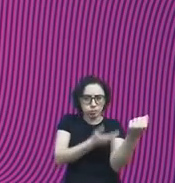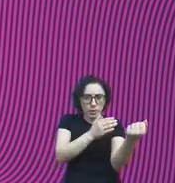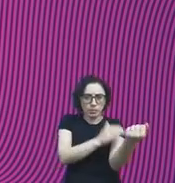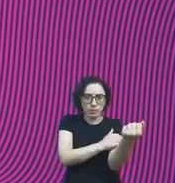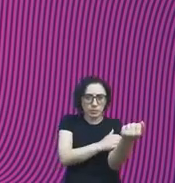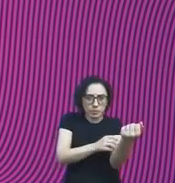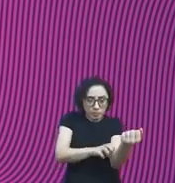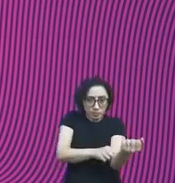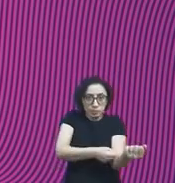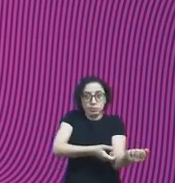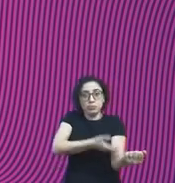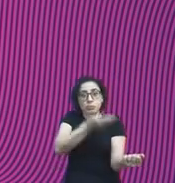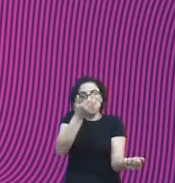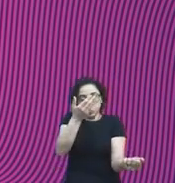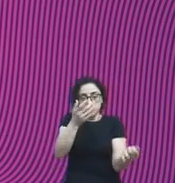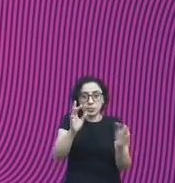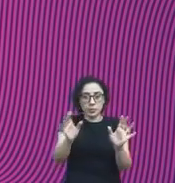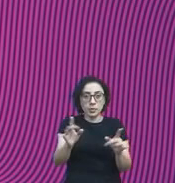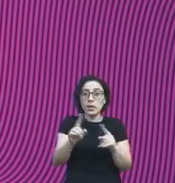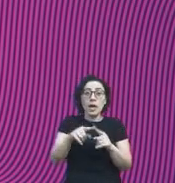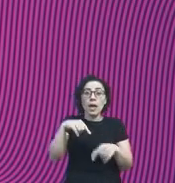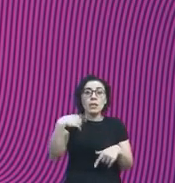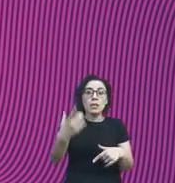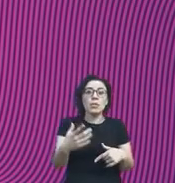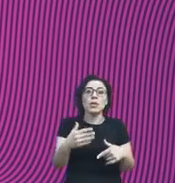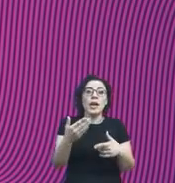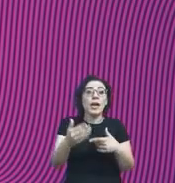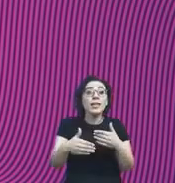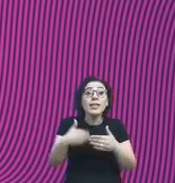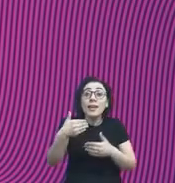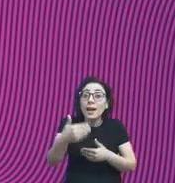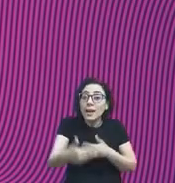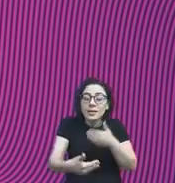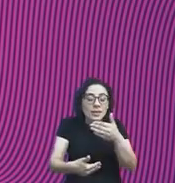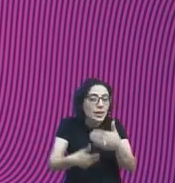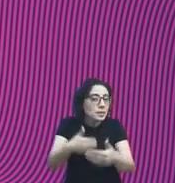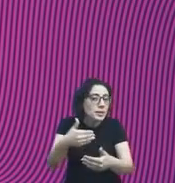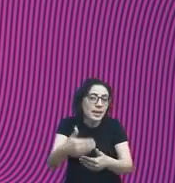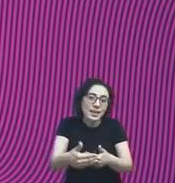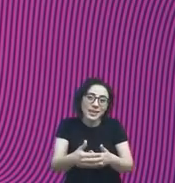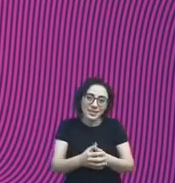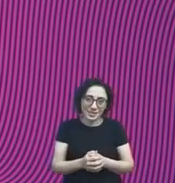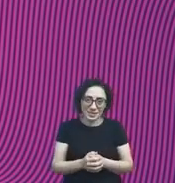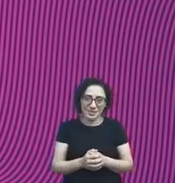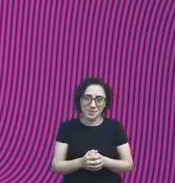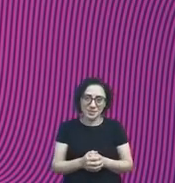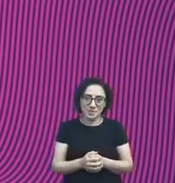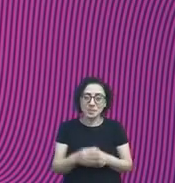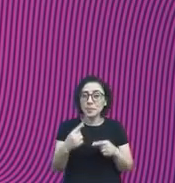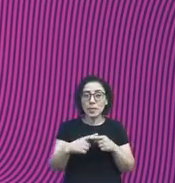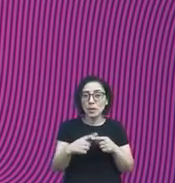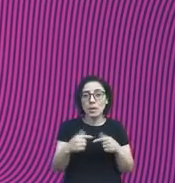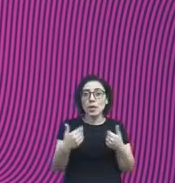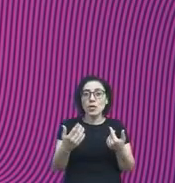seguinte. Mas qual é a sinalização no sistema, tomando esse exemplo, para que se